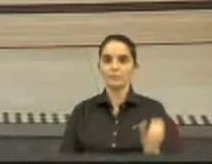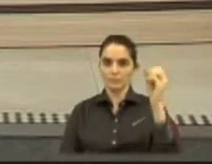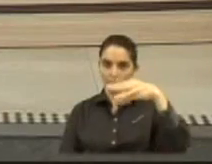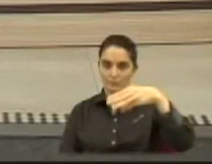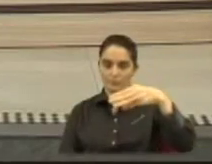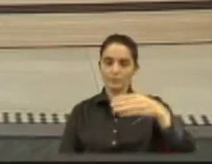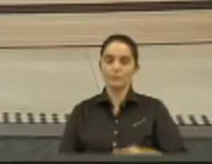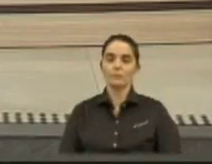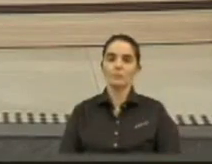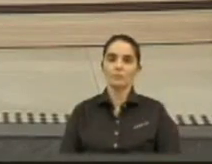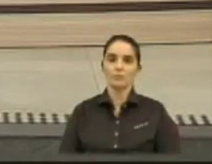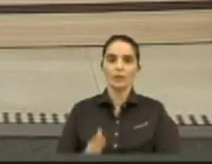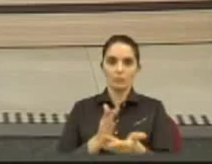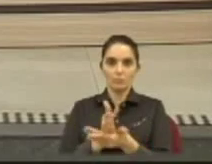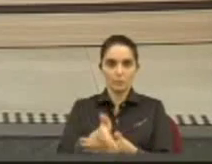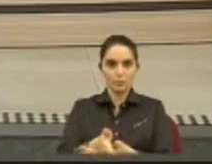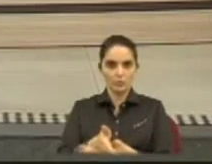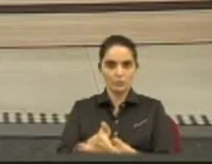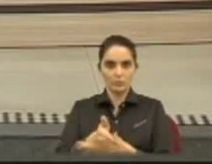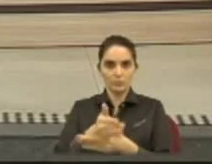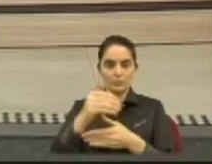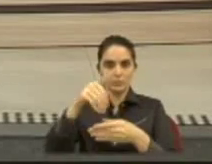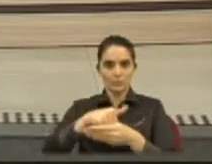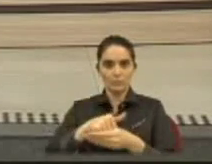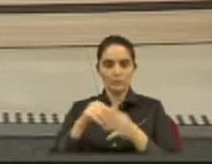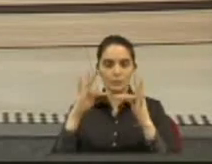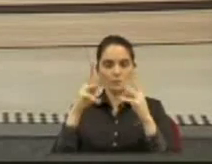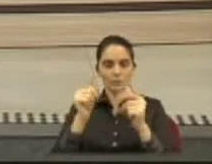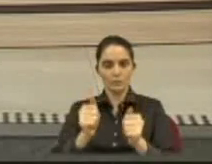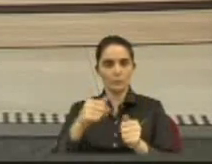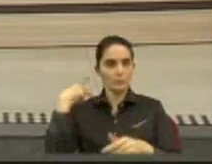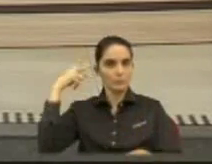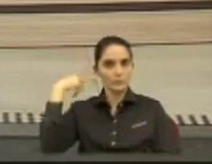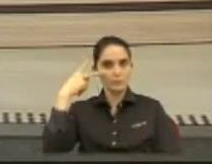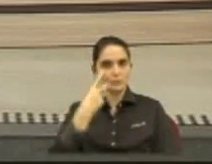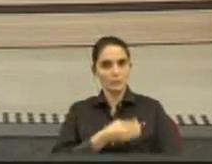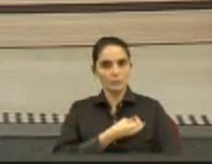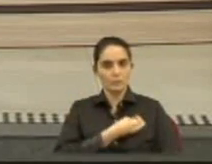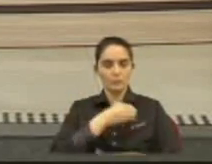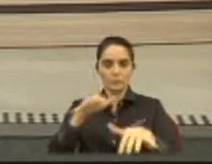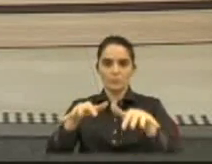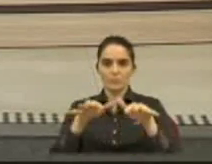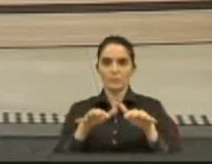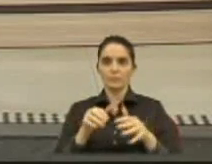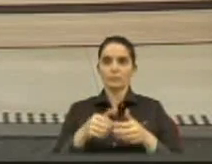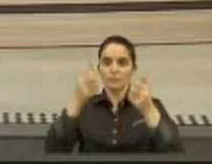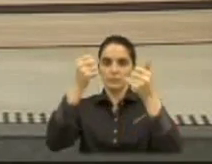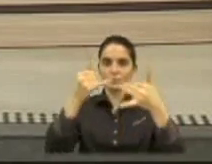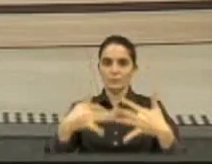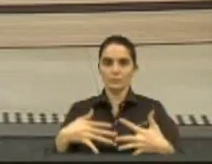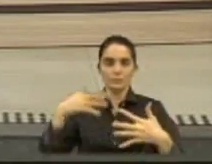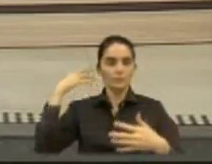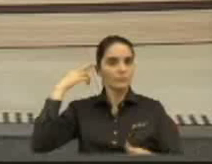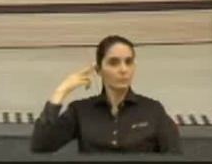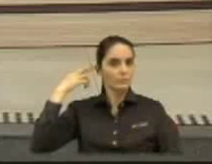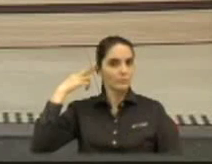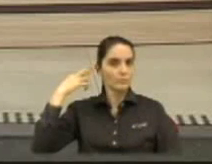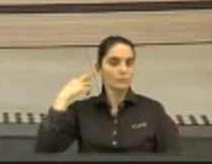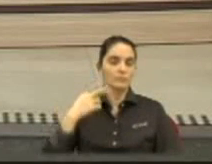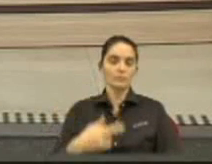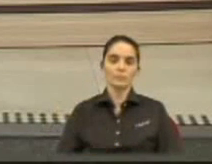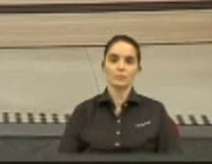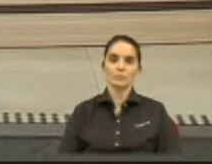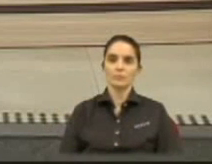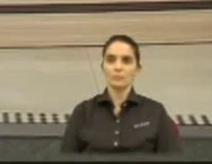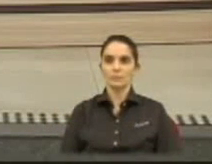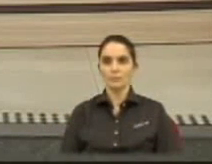Sim. A moção foi aprovada com voto favorável de todos os vereadores presentes no plenário. Para a justificativa de voto, vereador